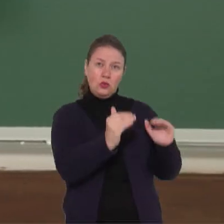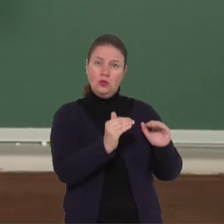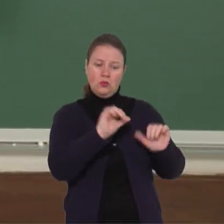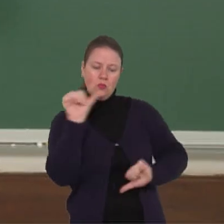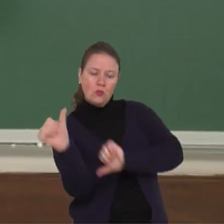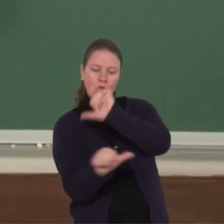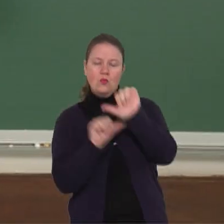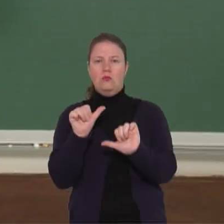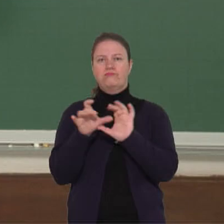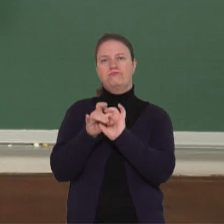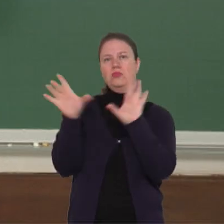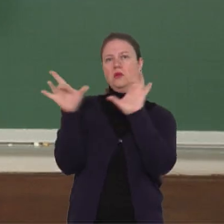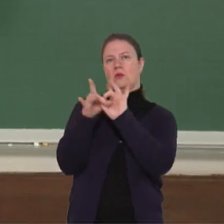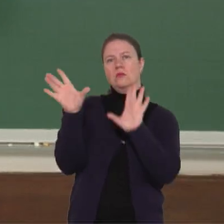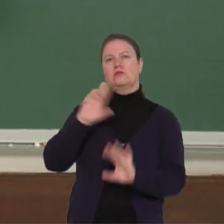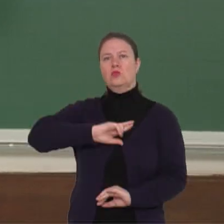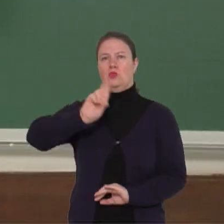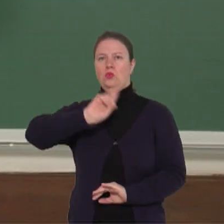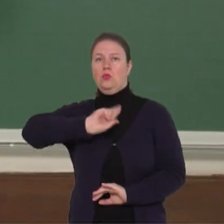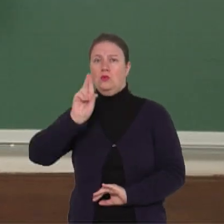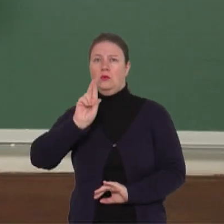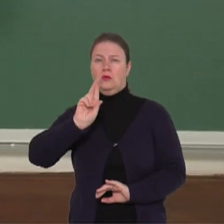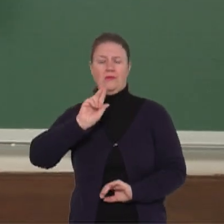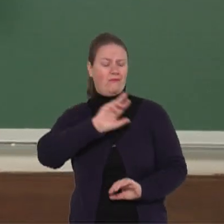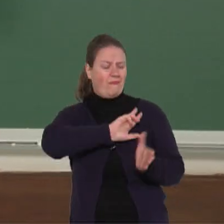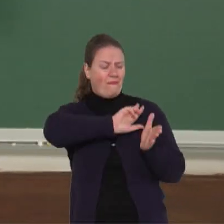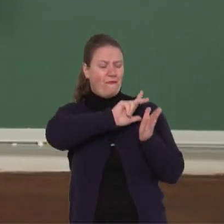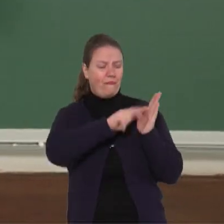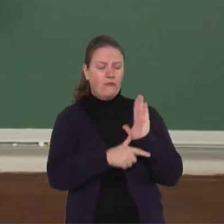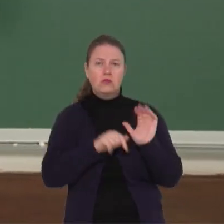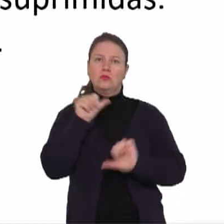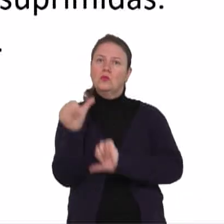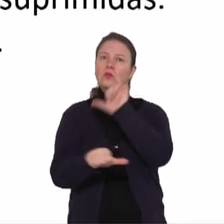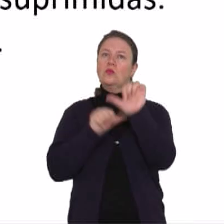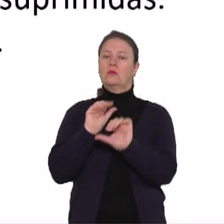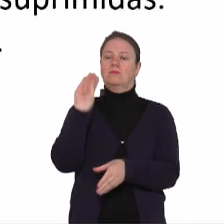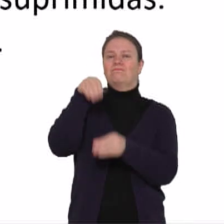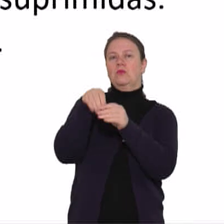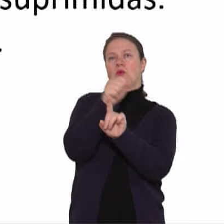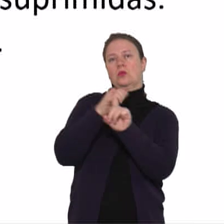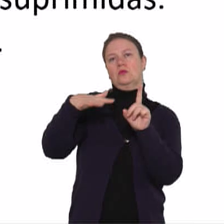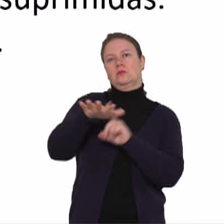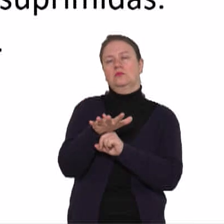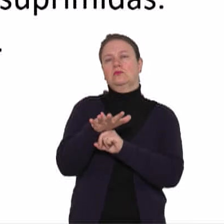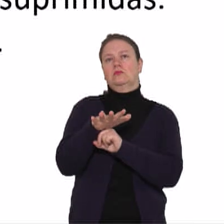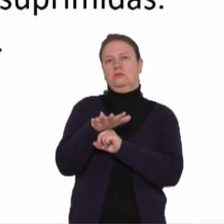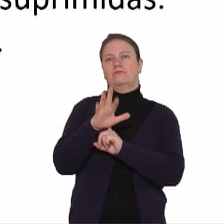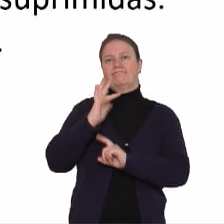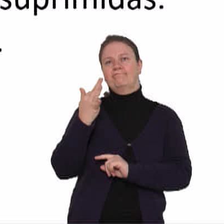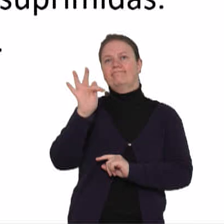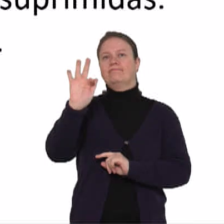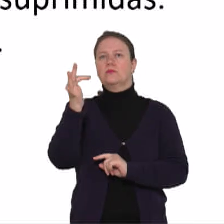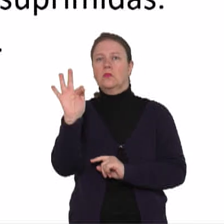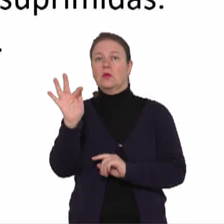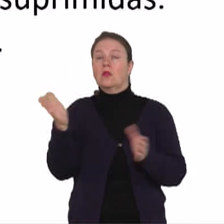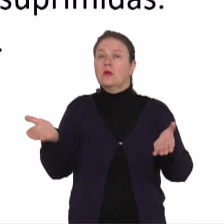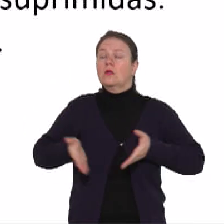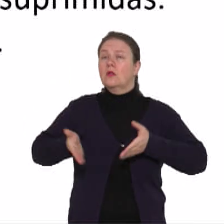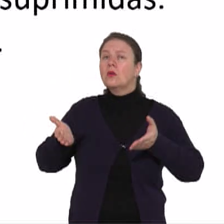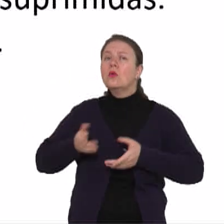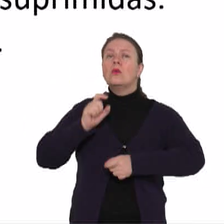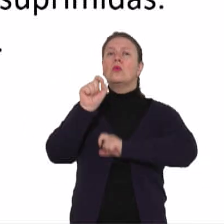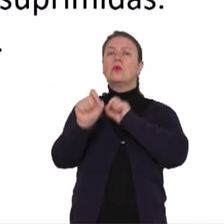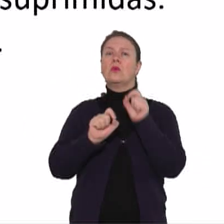estado laico, então várias coisas mudam aí dentro da sociedade francesa. A sociedade de ordens converte-se numa sociedade de classes,